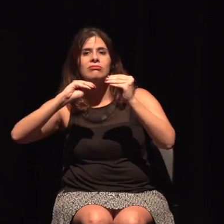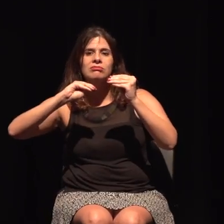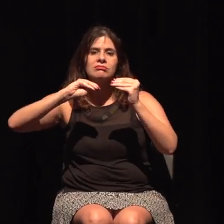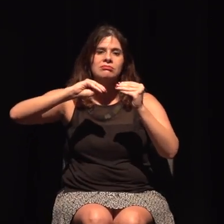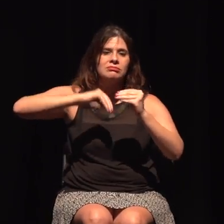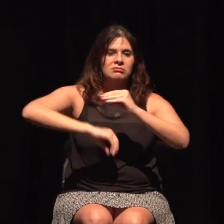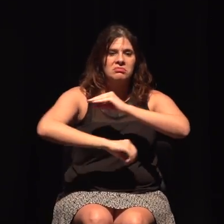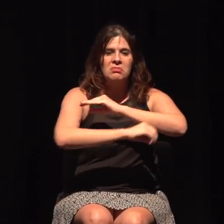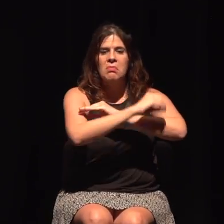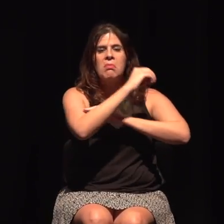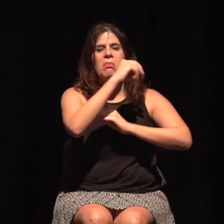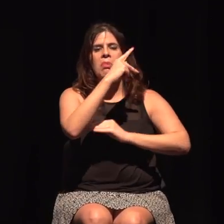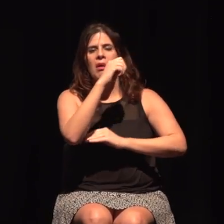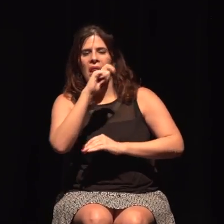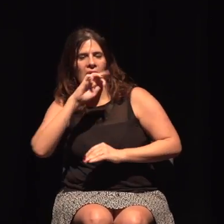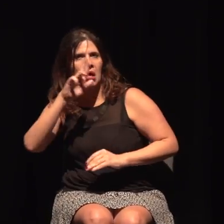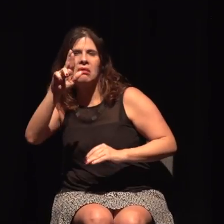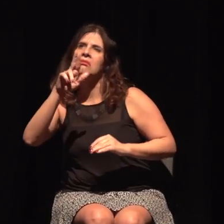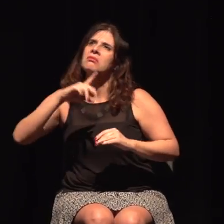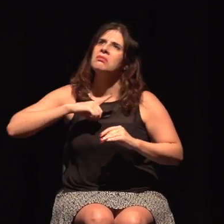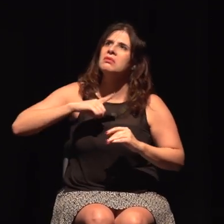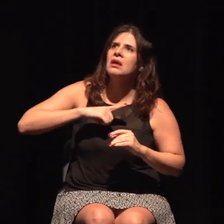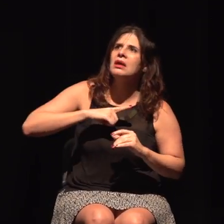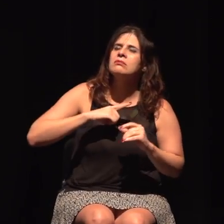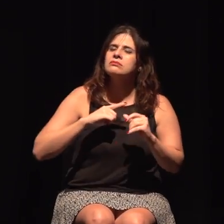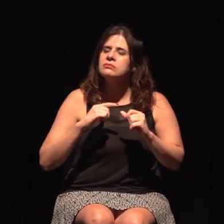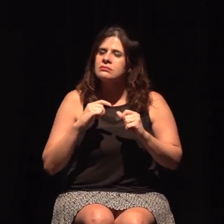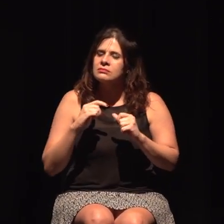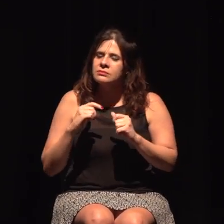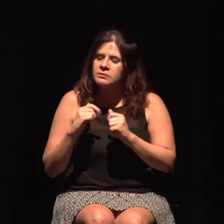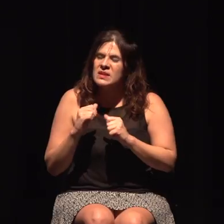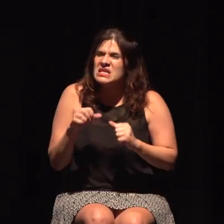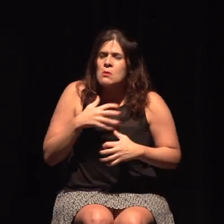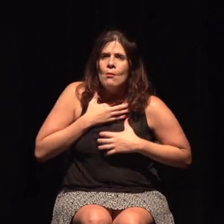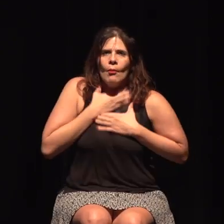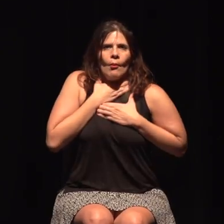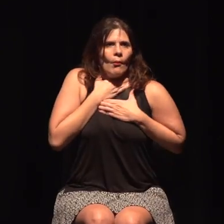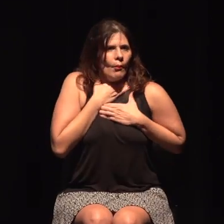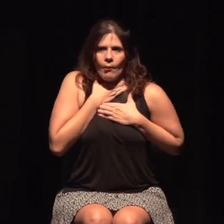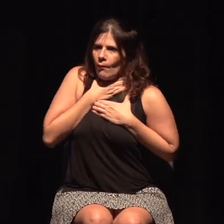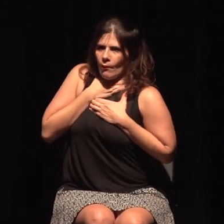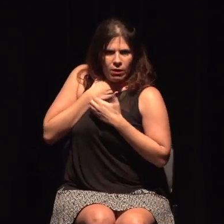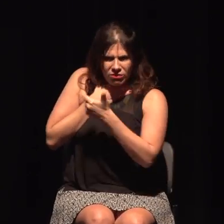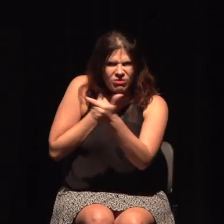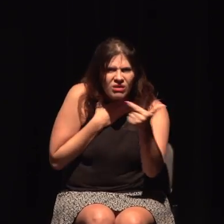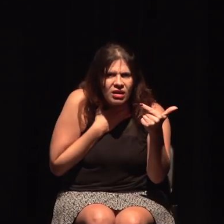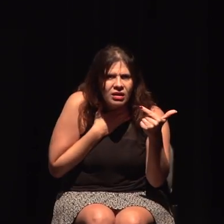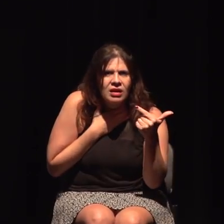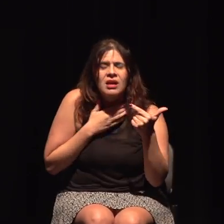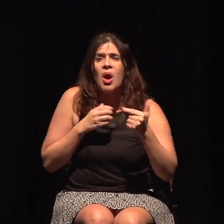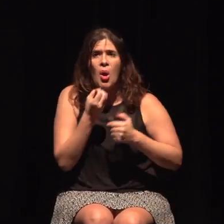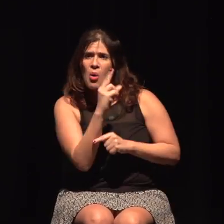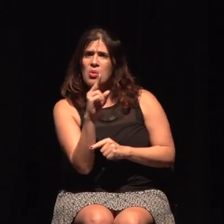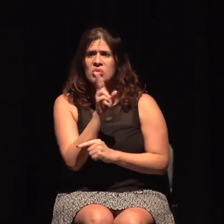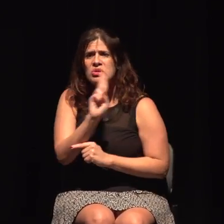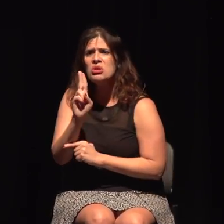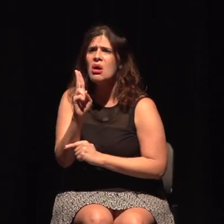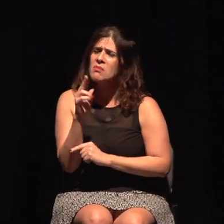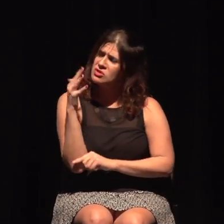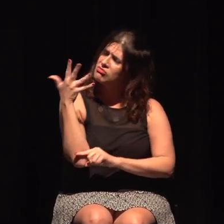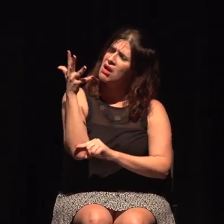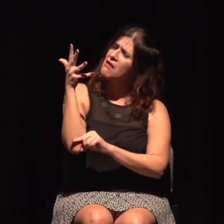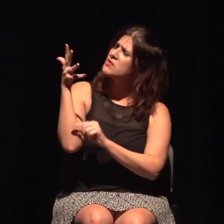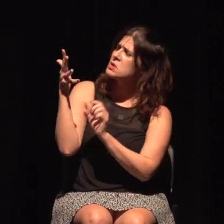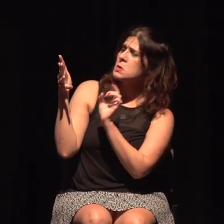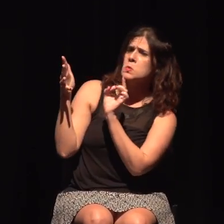e esta alma triste. A alma de Rosa Luxemburgo era dos chapins reais. É como se não fosse asfixia, ou fosse apenas o